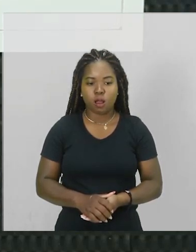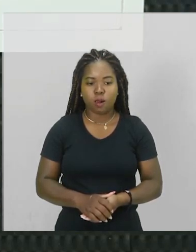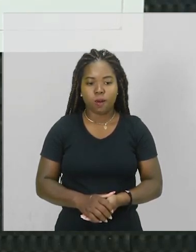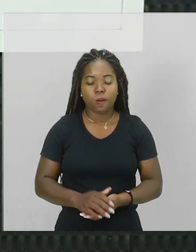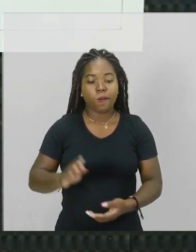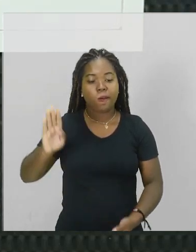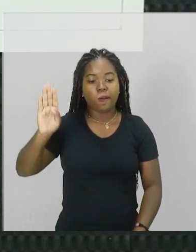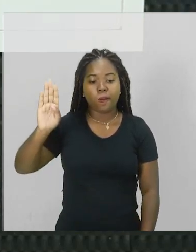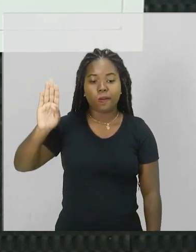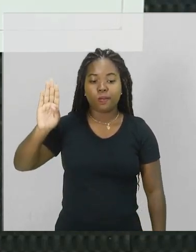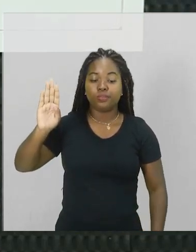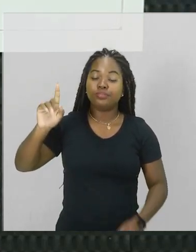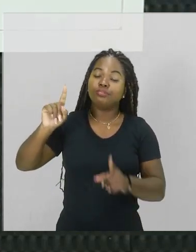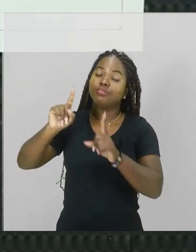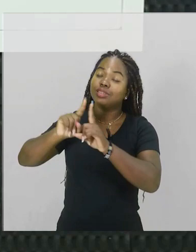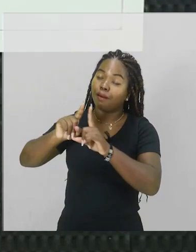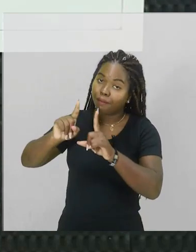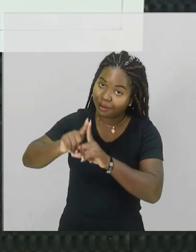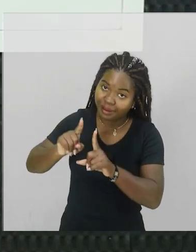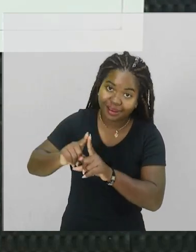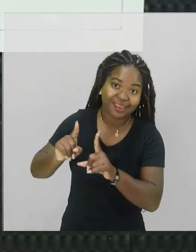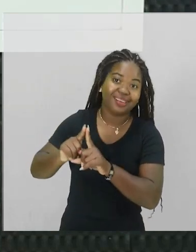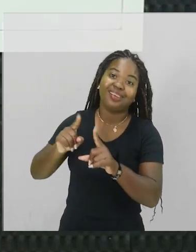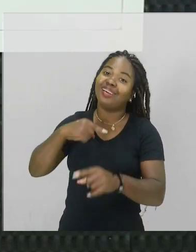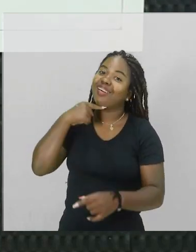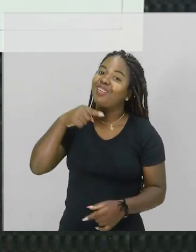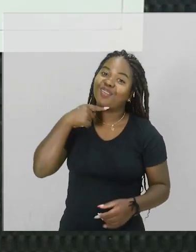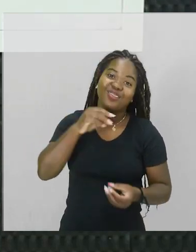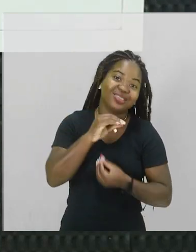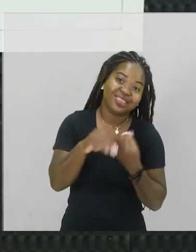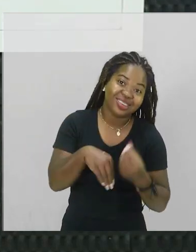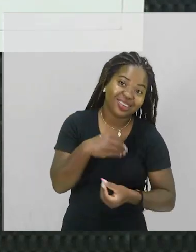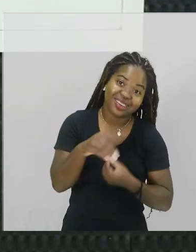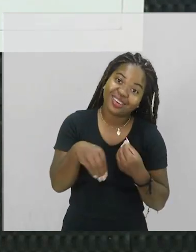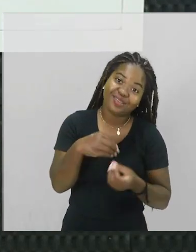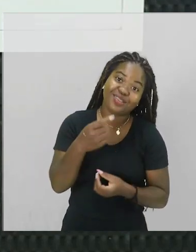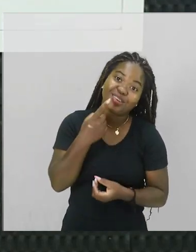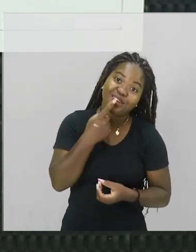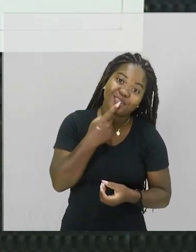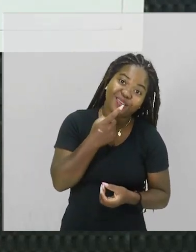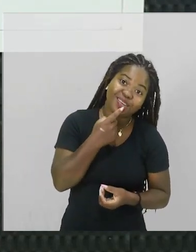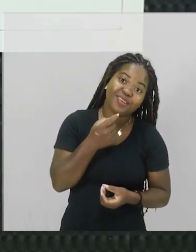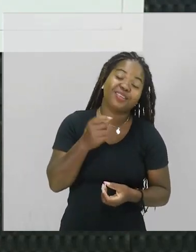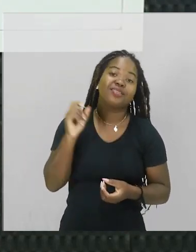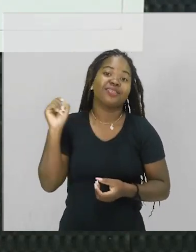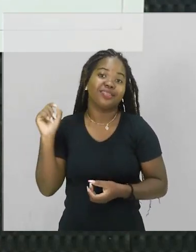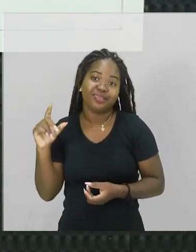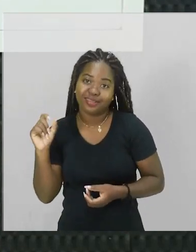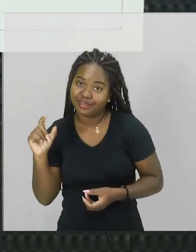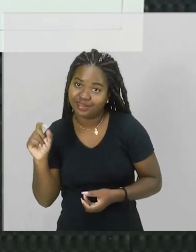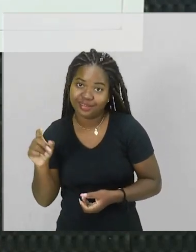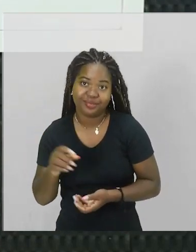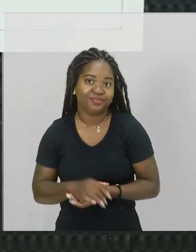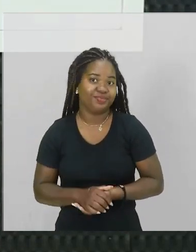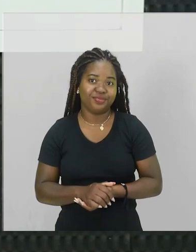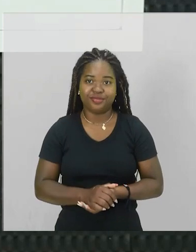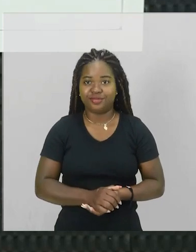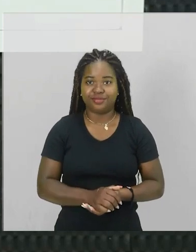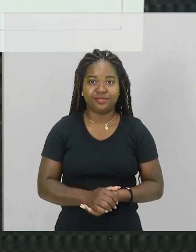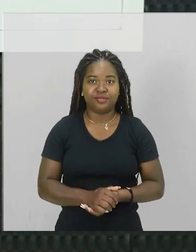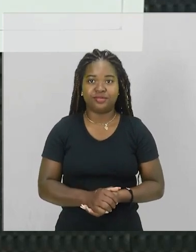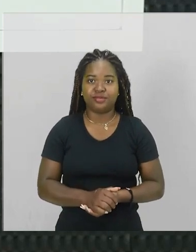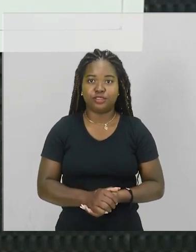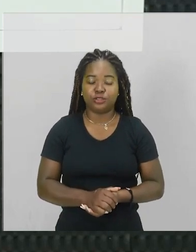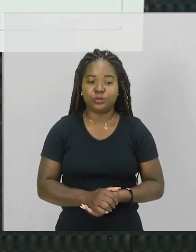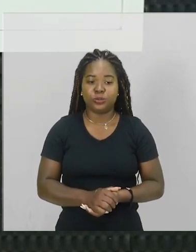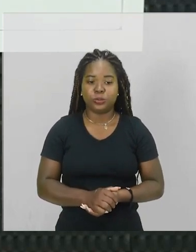Ele também não vai conseguir ver o quê? A mistura do vermelho com o azul. Certo? Não consegue ver essa